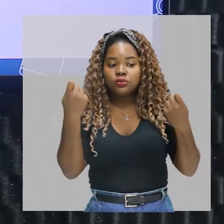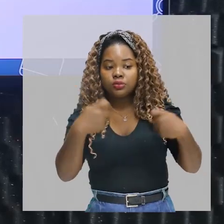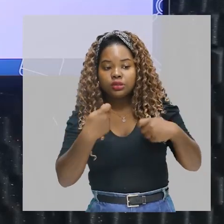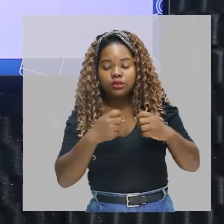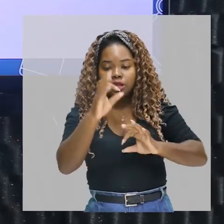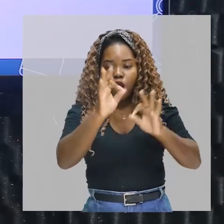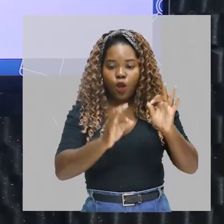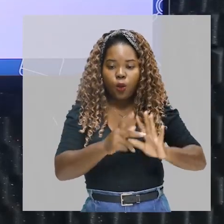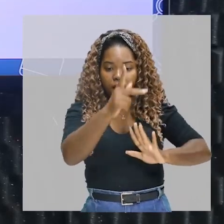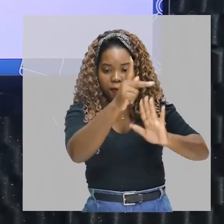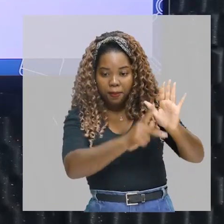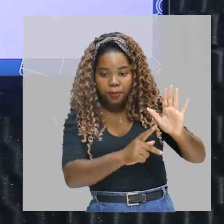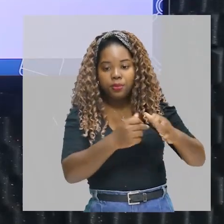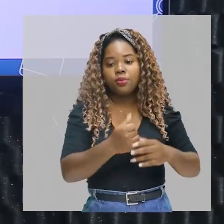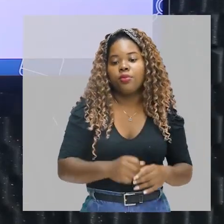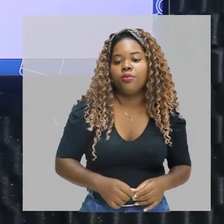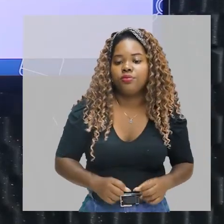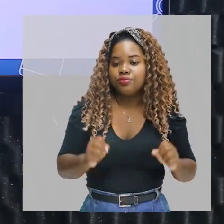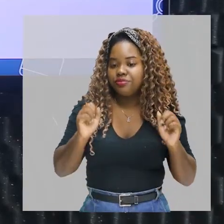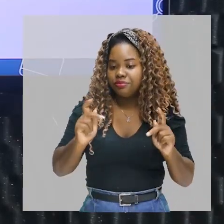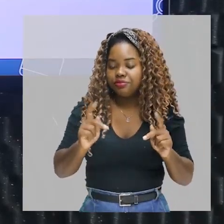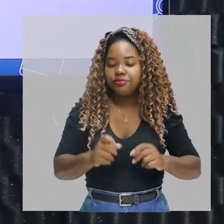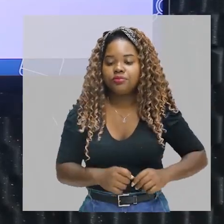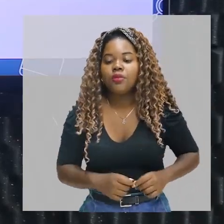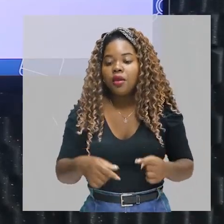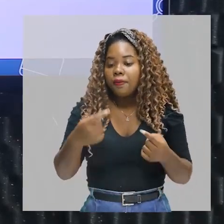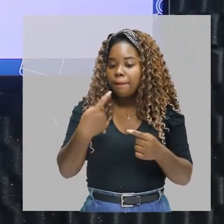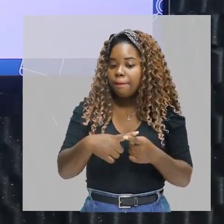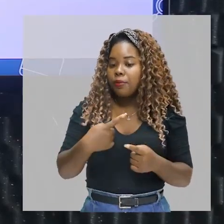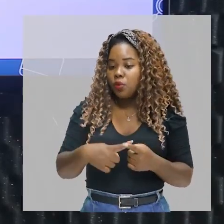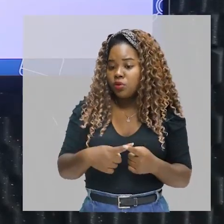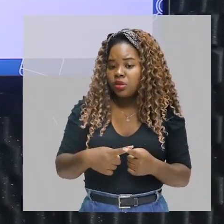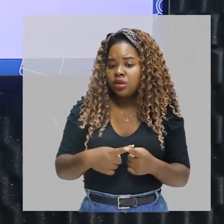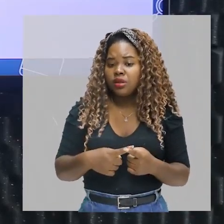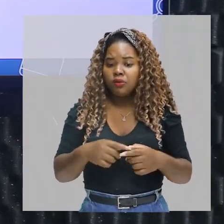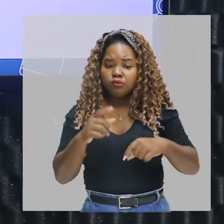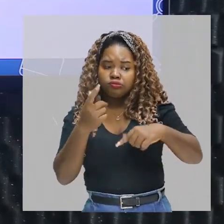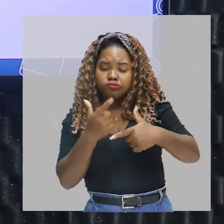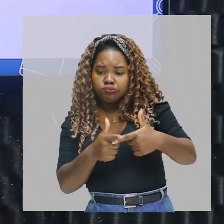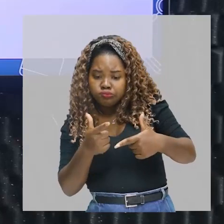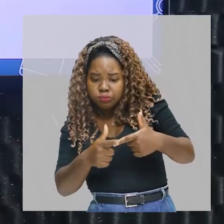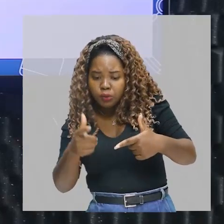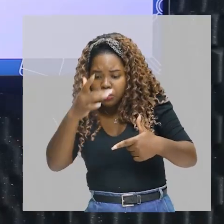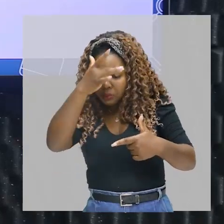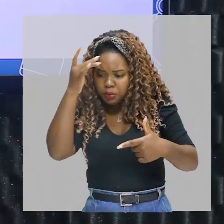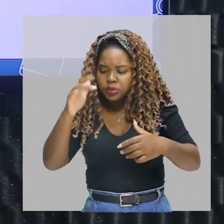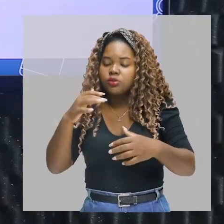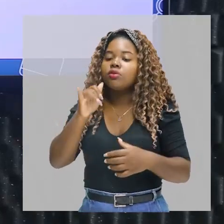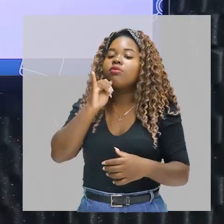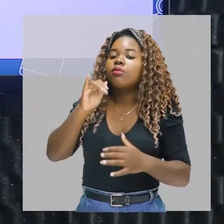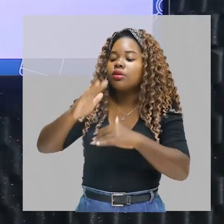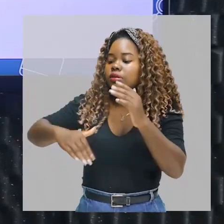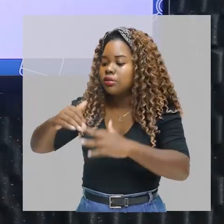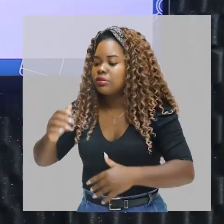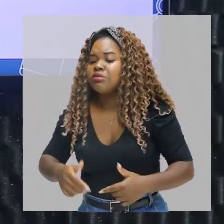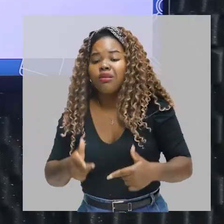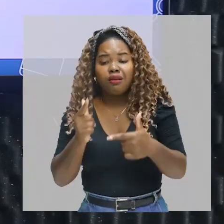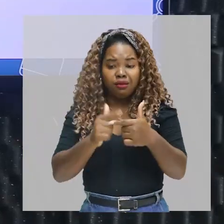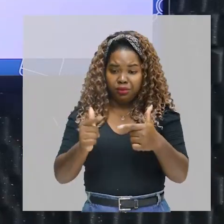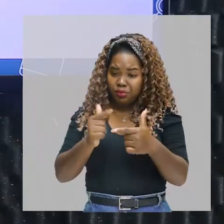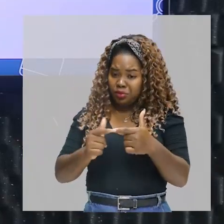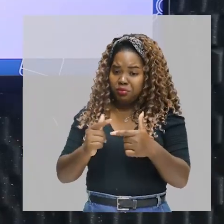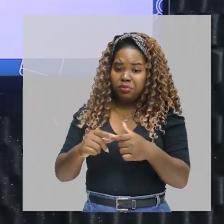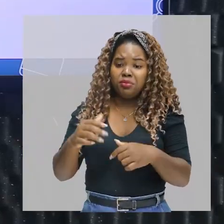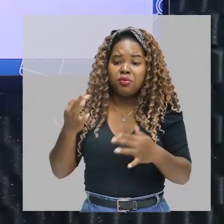planejada. Ela deve ser muito bem periodizada. Porque uma lesão, um atleta que lesiona, um indivíduo que lesiona, ele